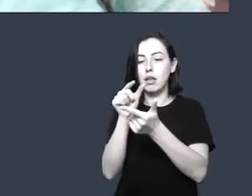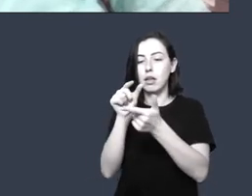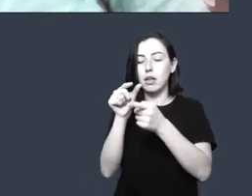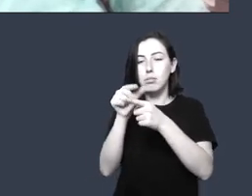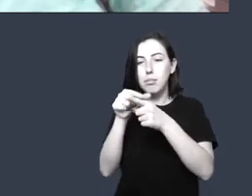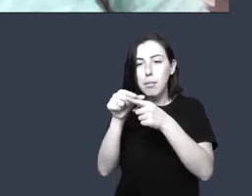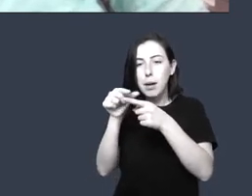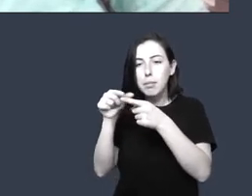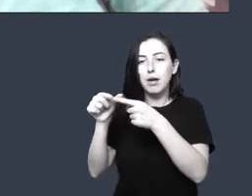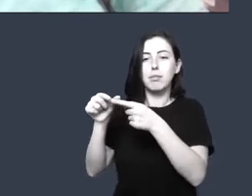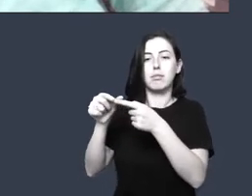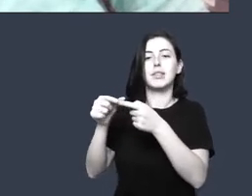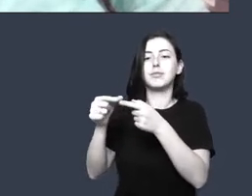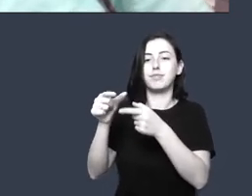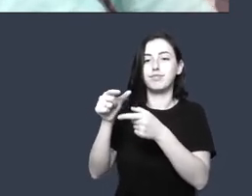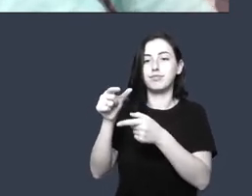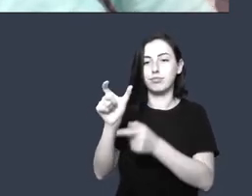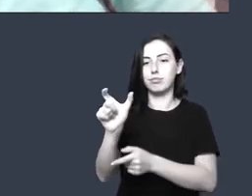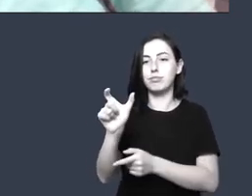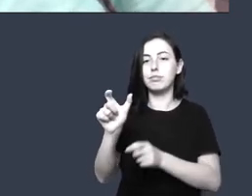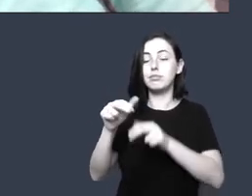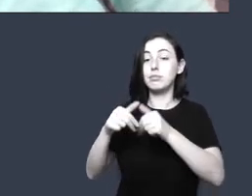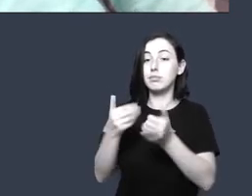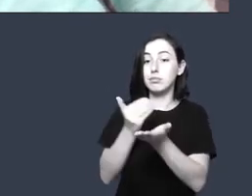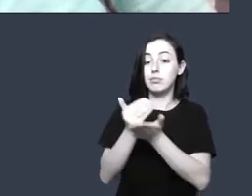muito também nessa discussão, né?